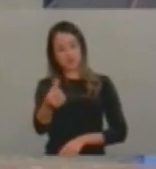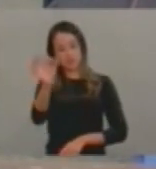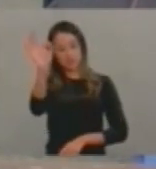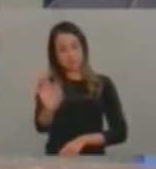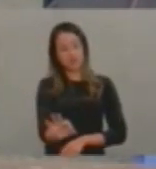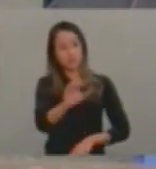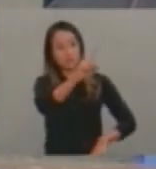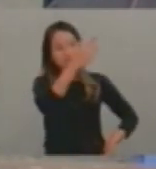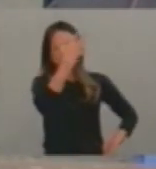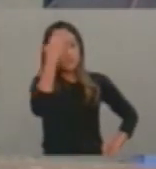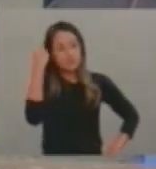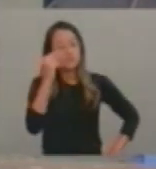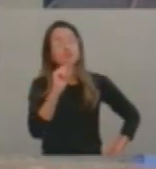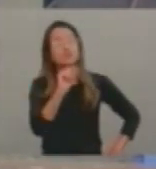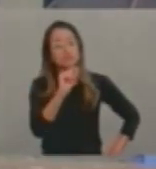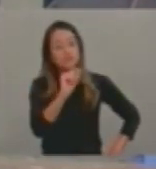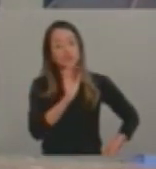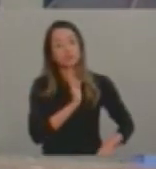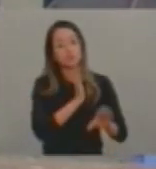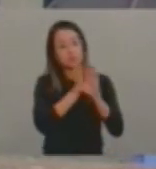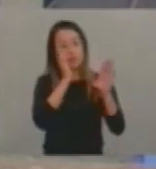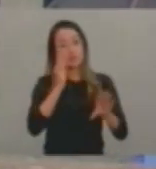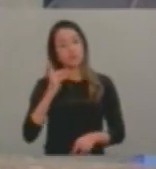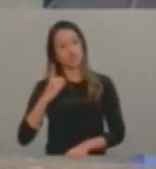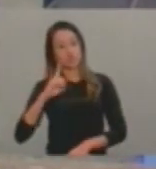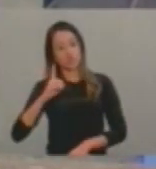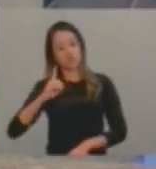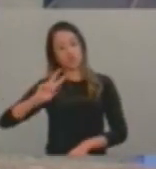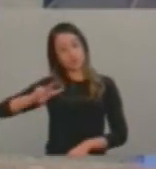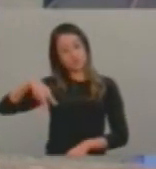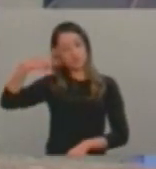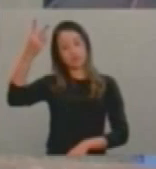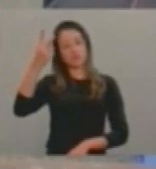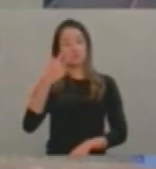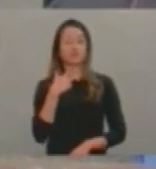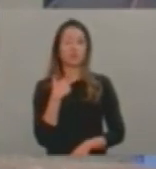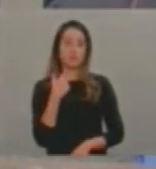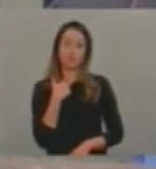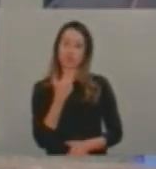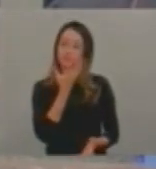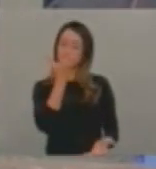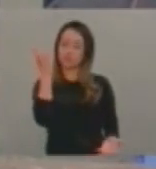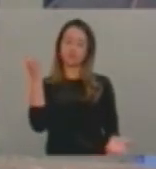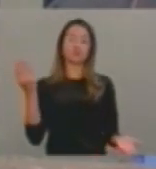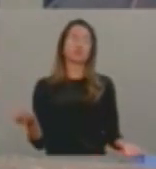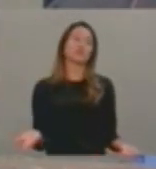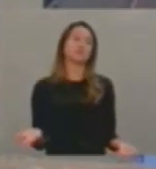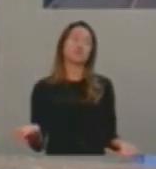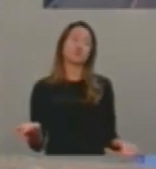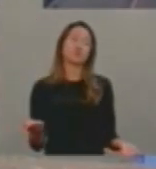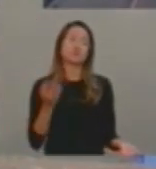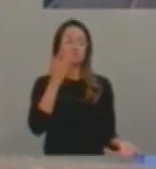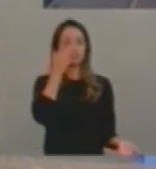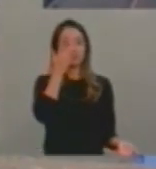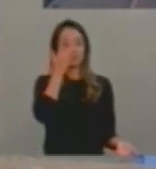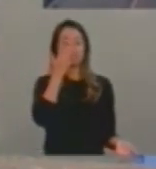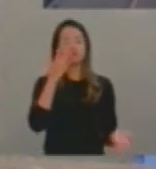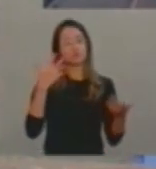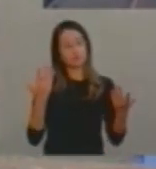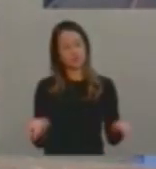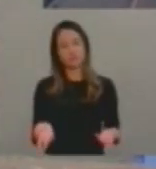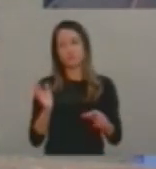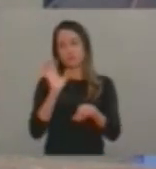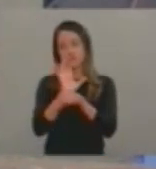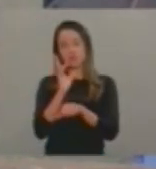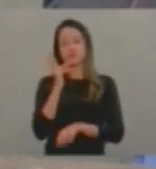esquece também que foi devido à alta do dólar. Nós não podemos desconsiderar. Então, foi um fato que fugiu ao estado do